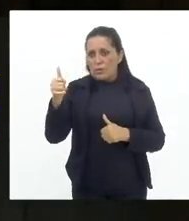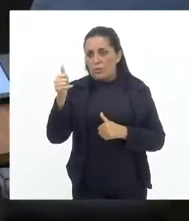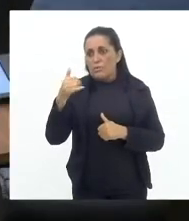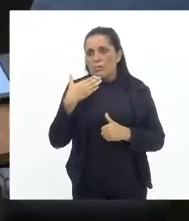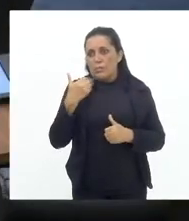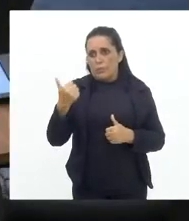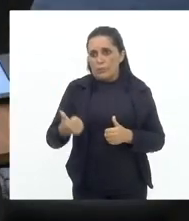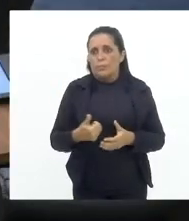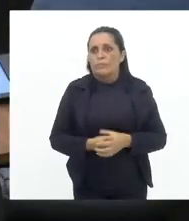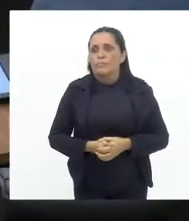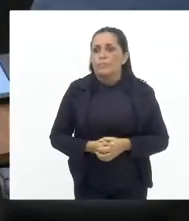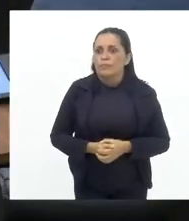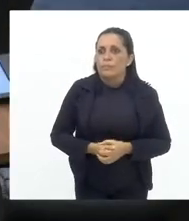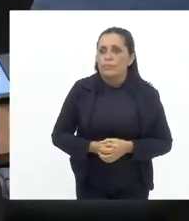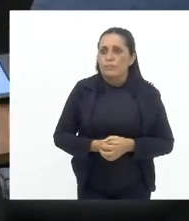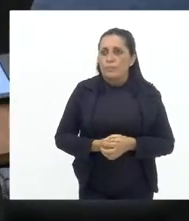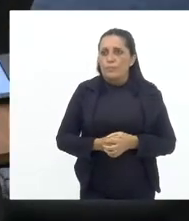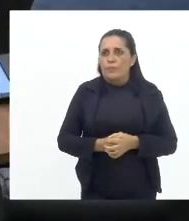melhorou